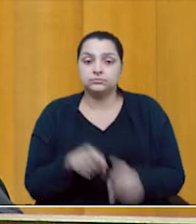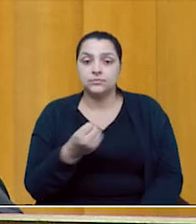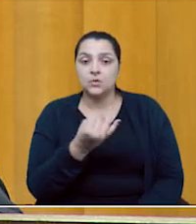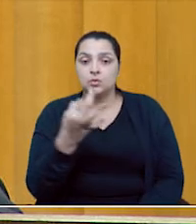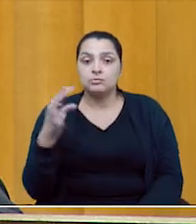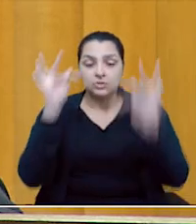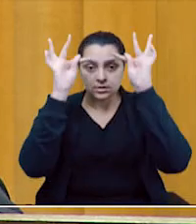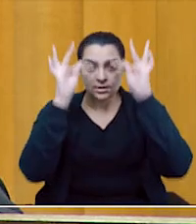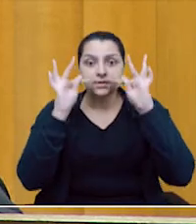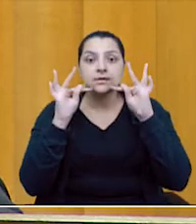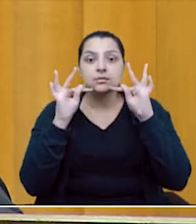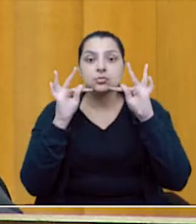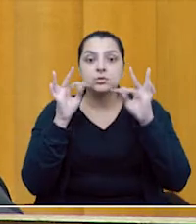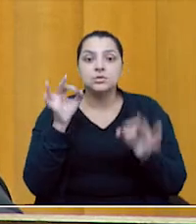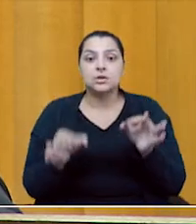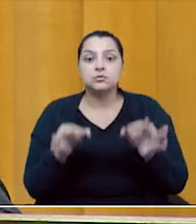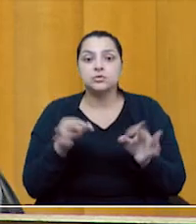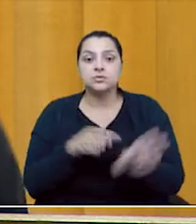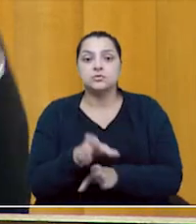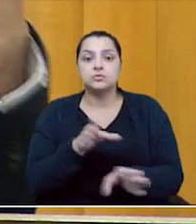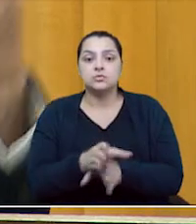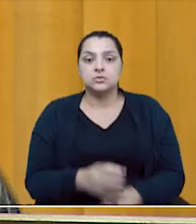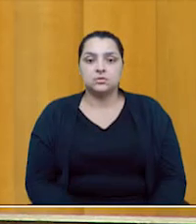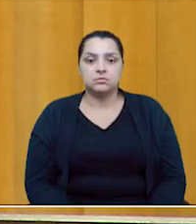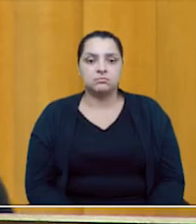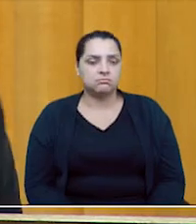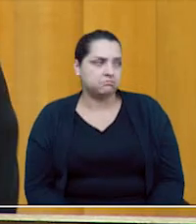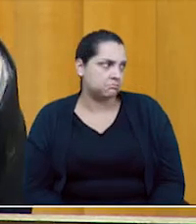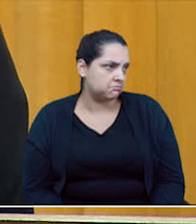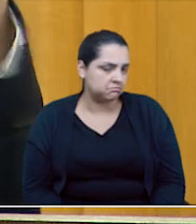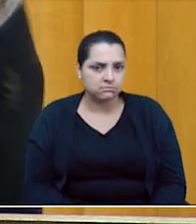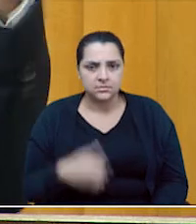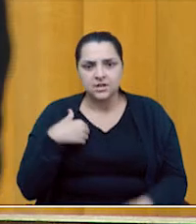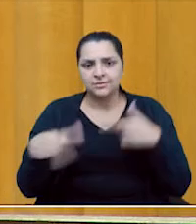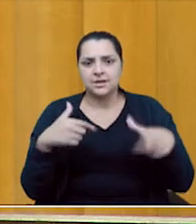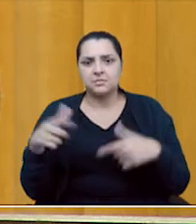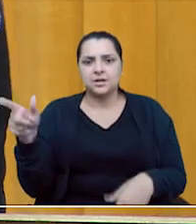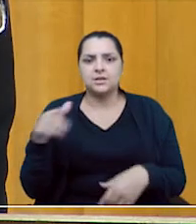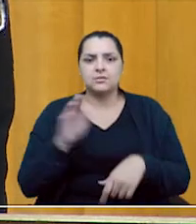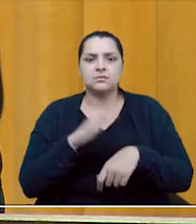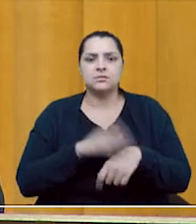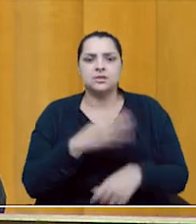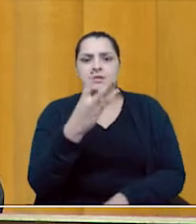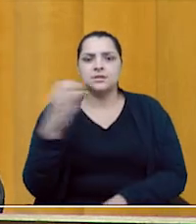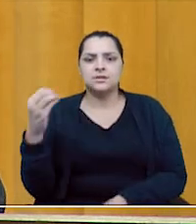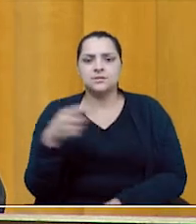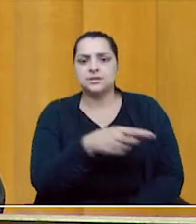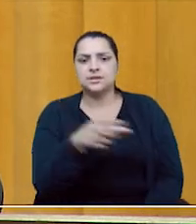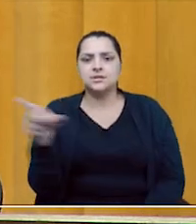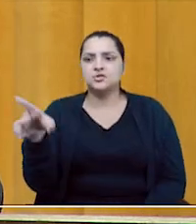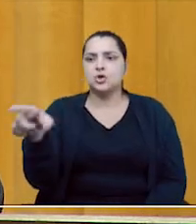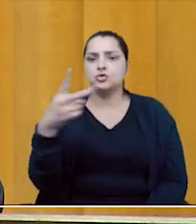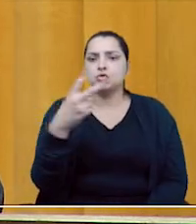ouvidas numa audiência de instrução. Eu trabalho muito mais que ele, eu fiz 300 audiências de instrução, ele só fez 200.